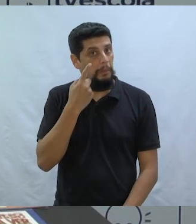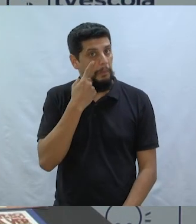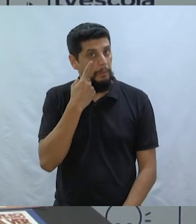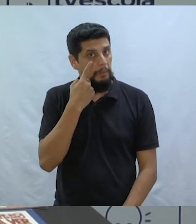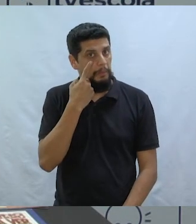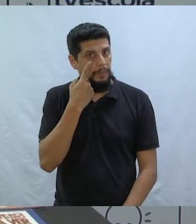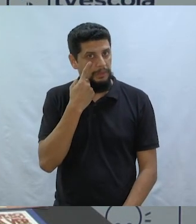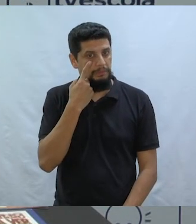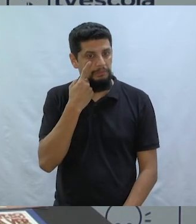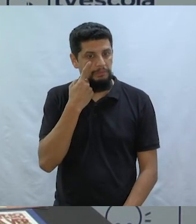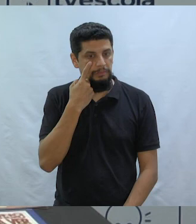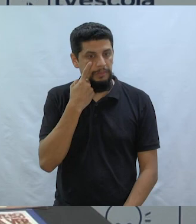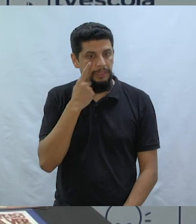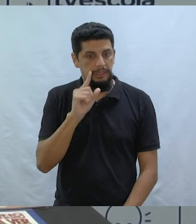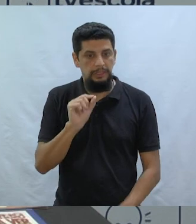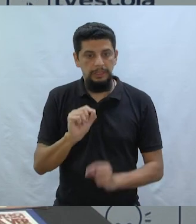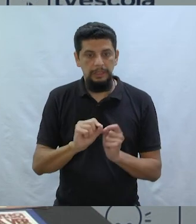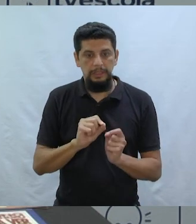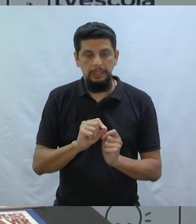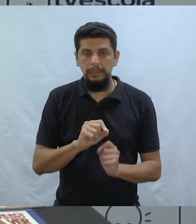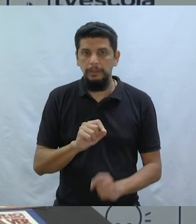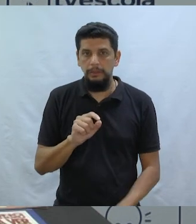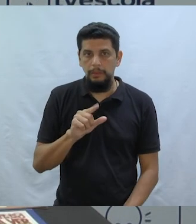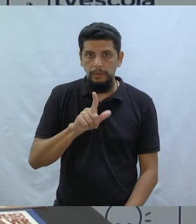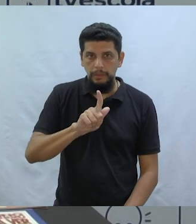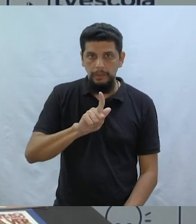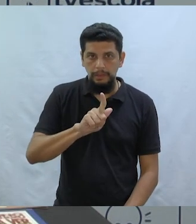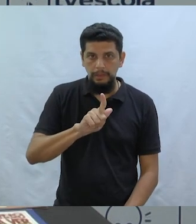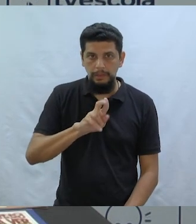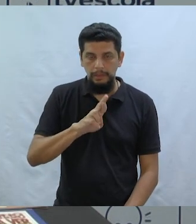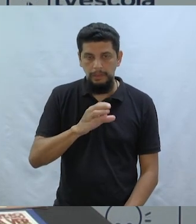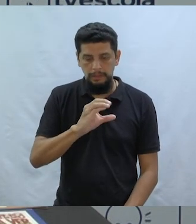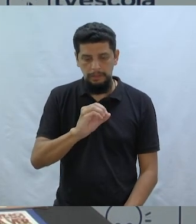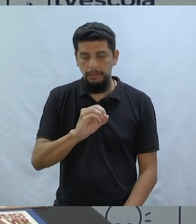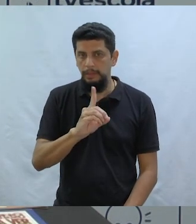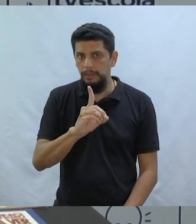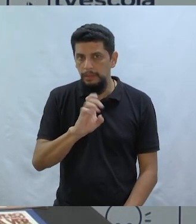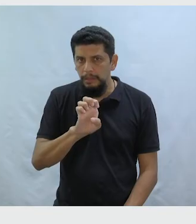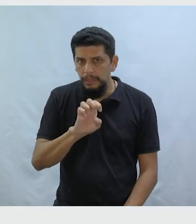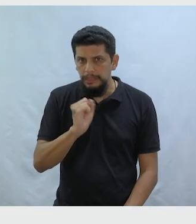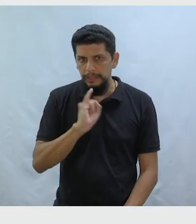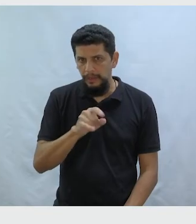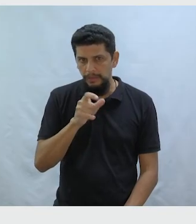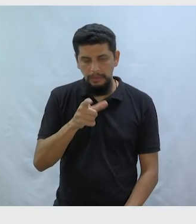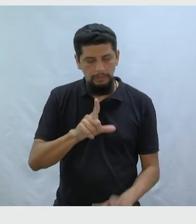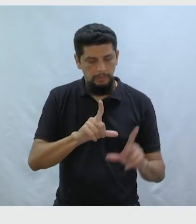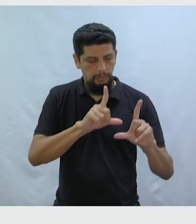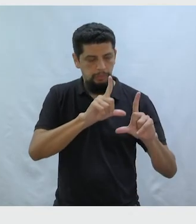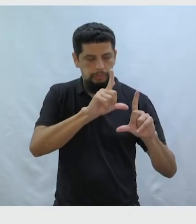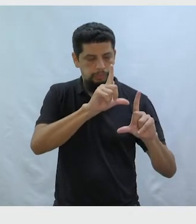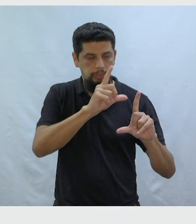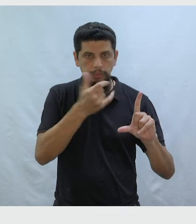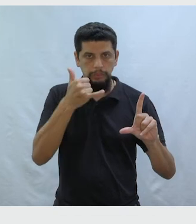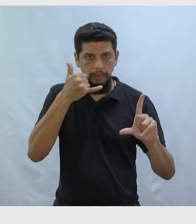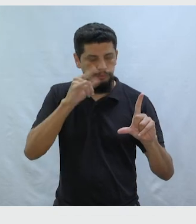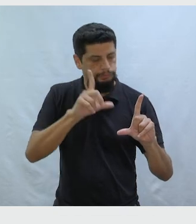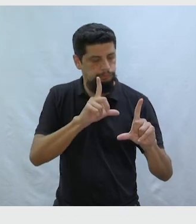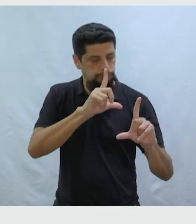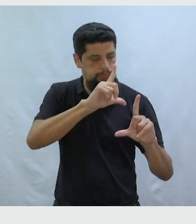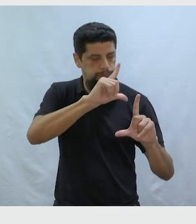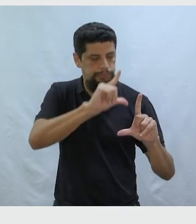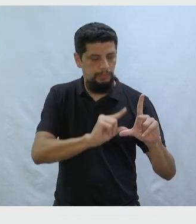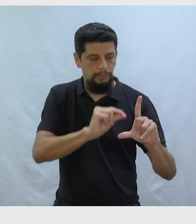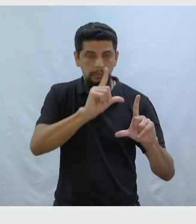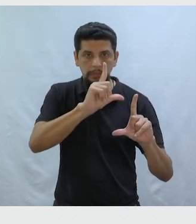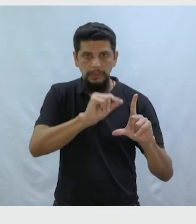só tá vendo que nós temos ali o QR Code conseguem ver esse QR Code se você apontar a câmera do seu celular para